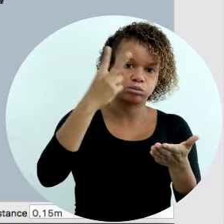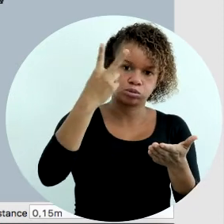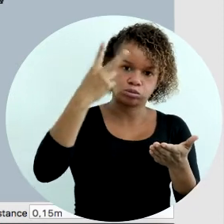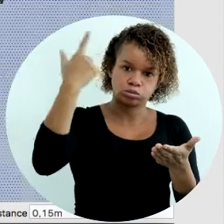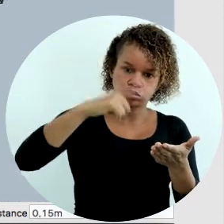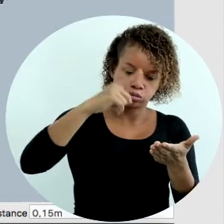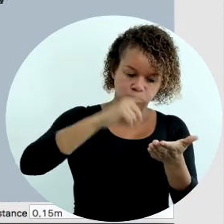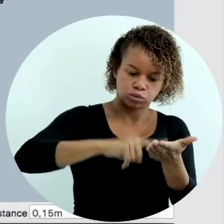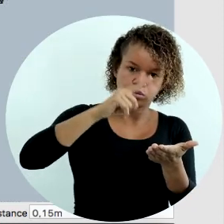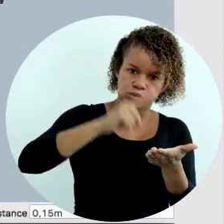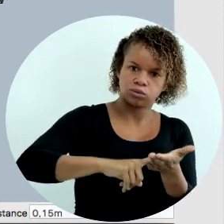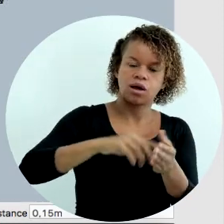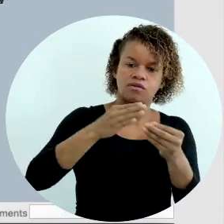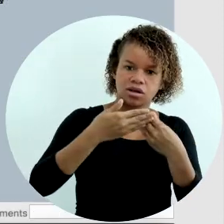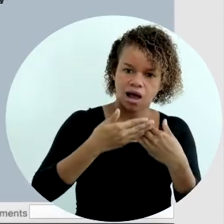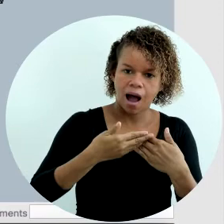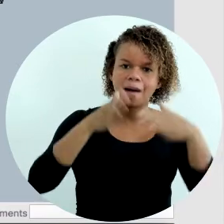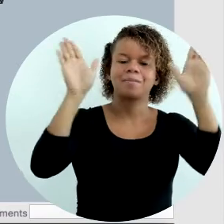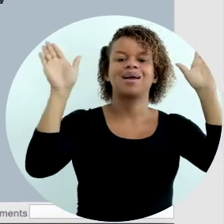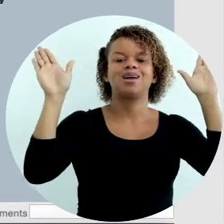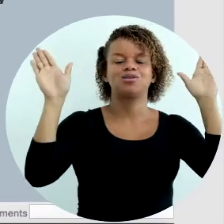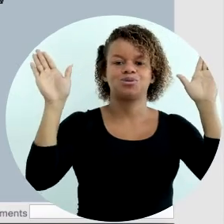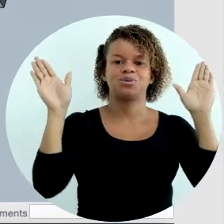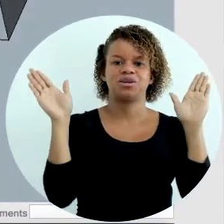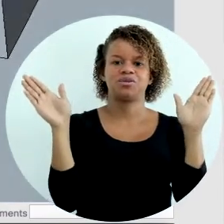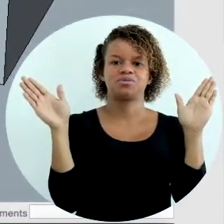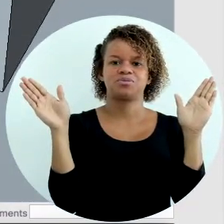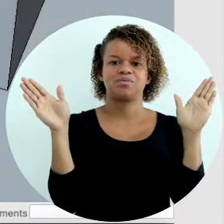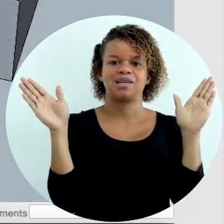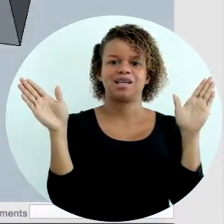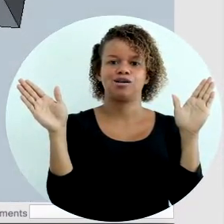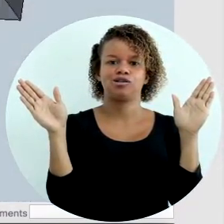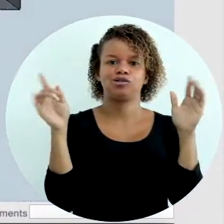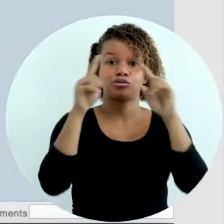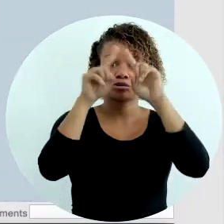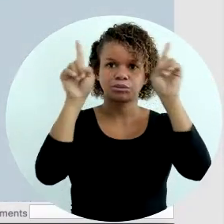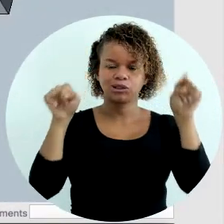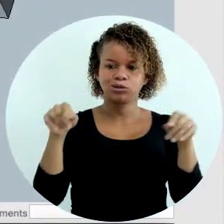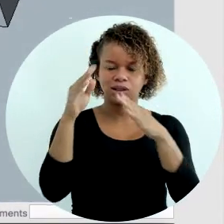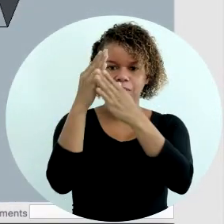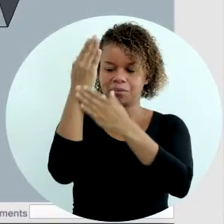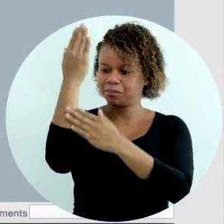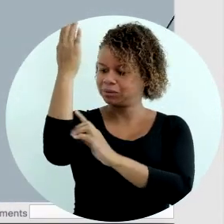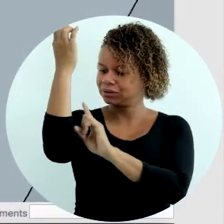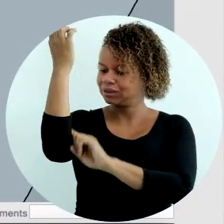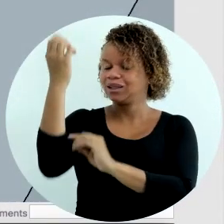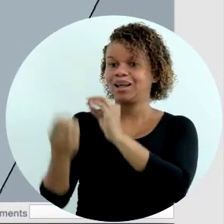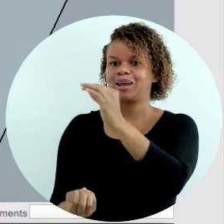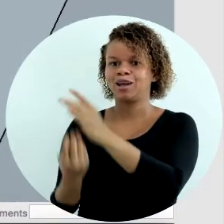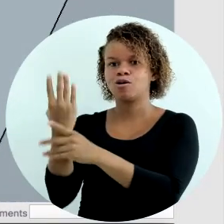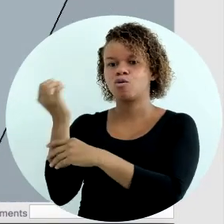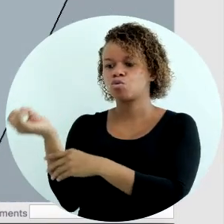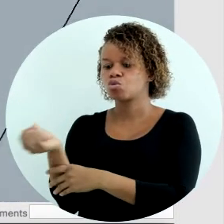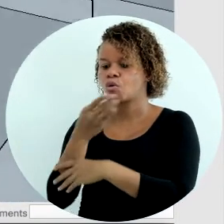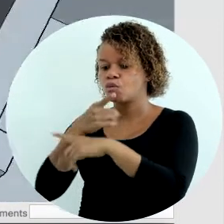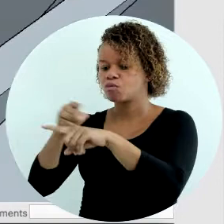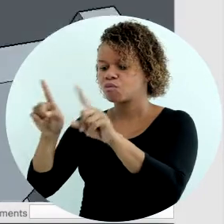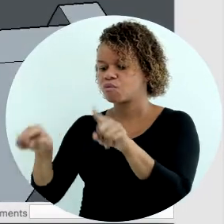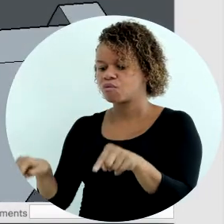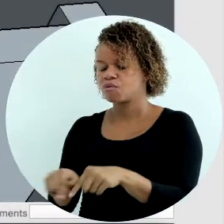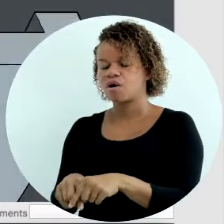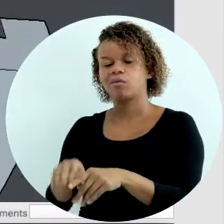mais uma vez, o segundo clique, e ele fez a abertura, ou seja, ele vai vazar a espessura da parede e criou o